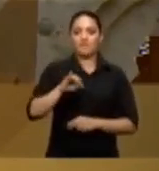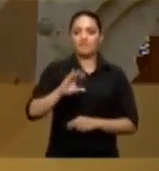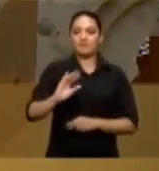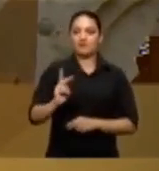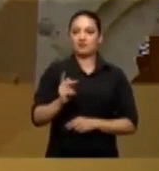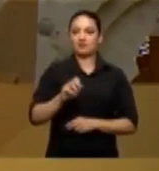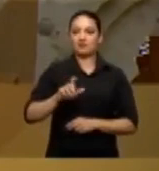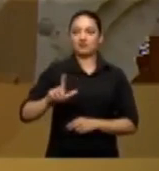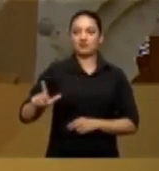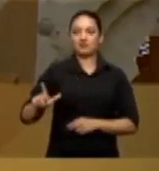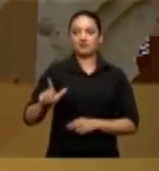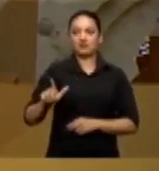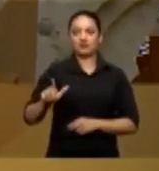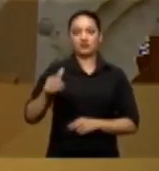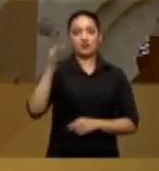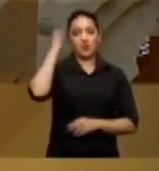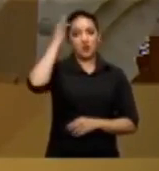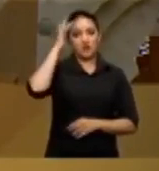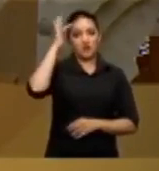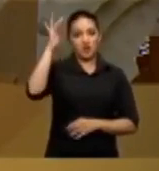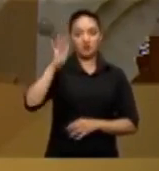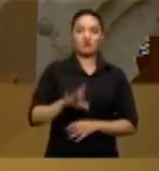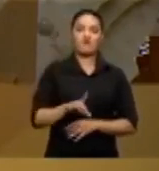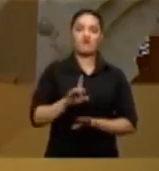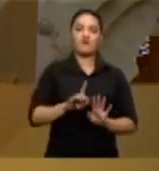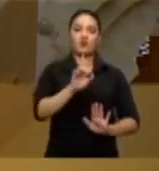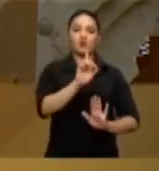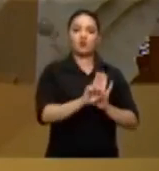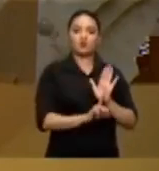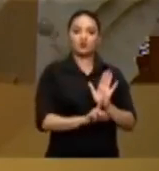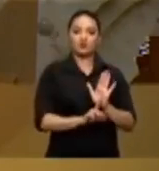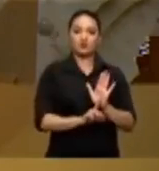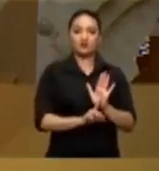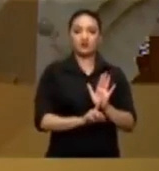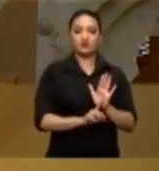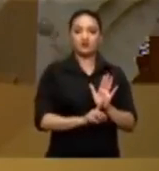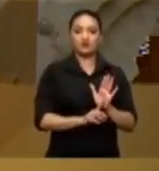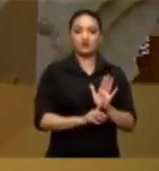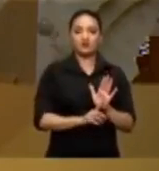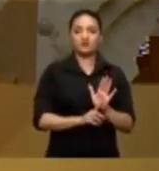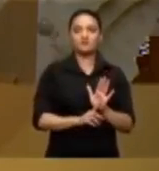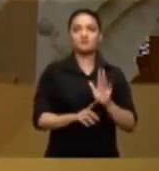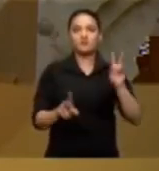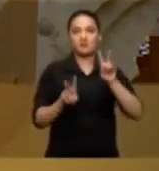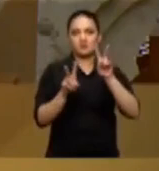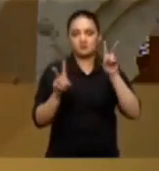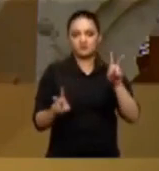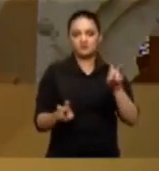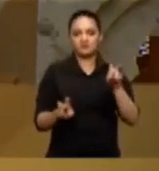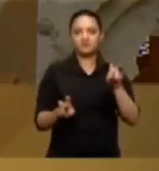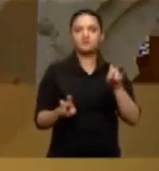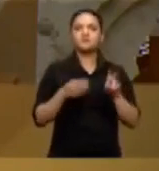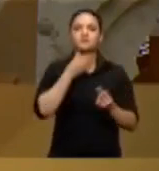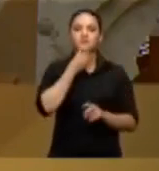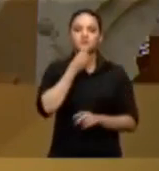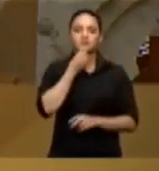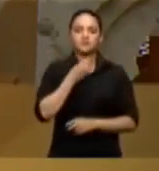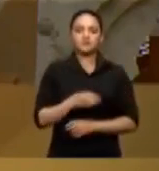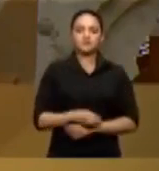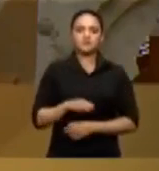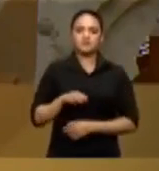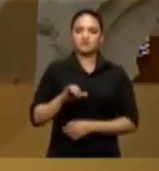sua filosofia do direito, peço vênia à corte para citar aqui, entre aspas, o autor